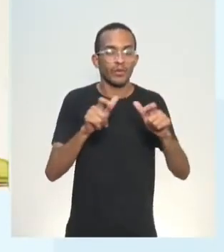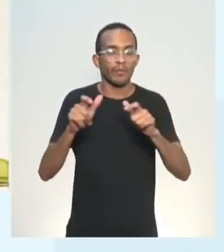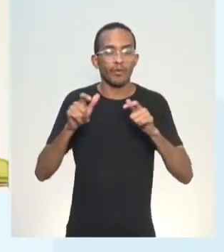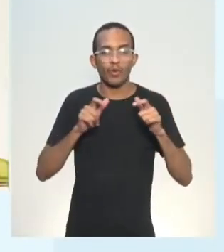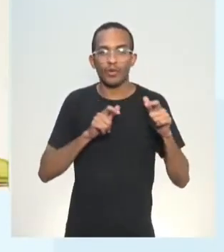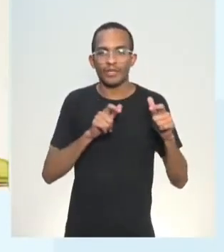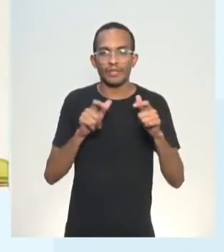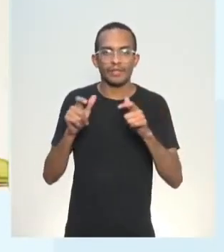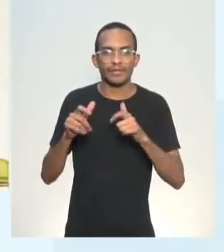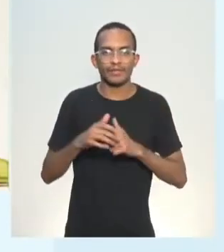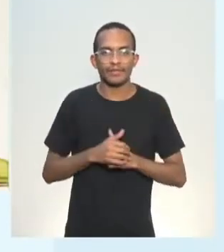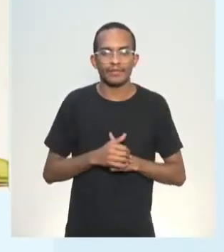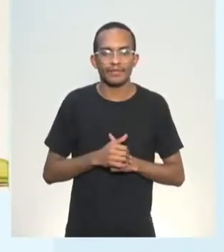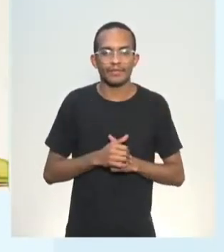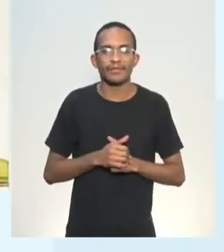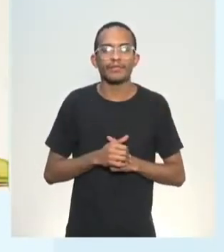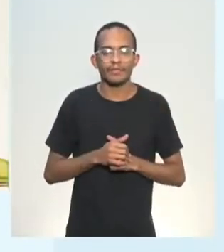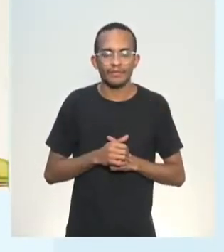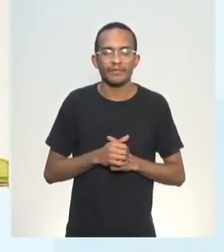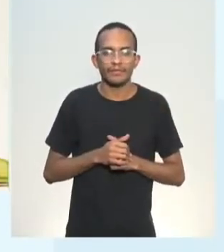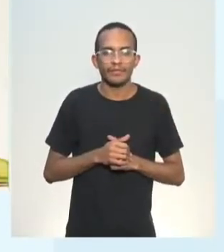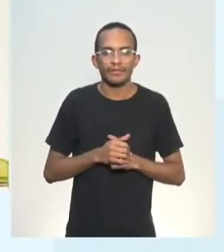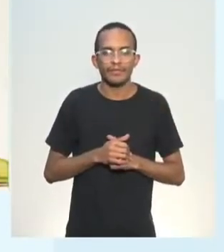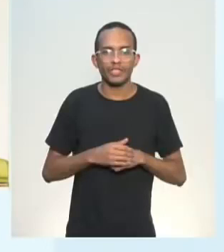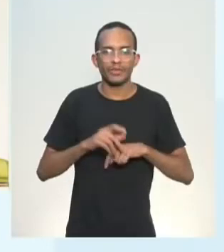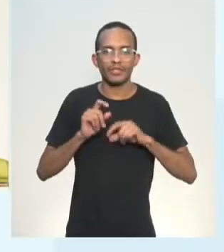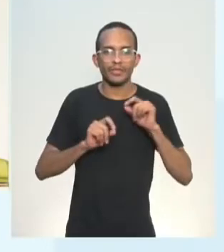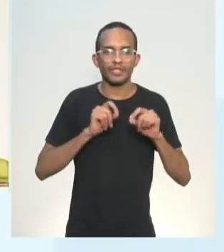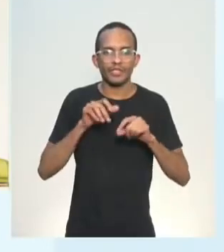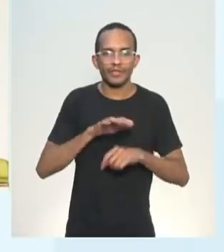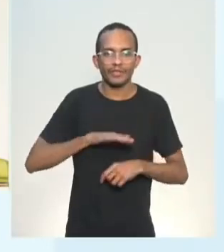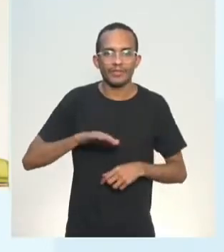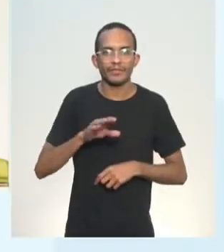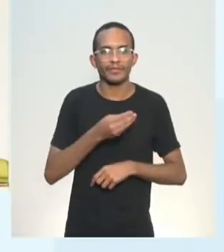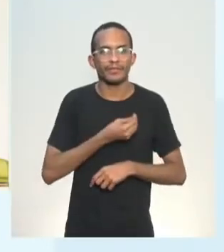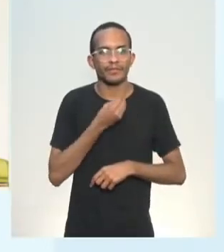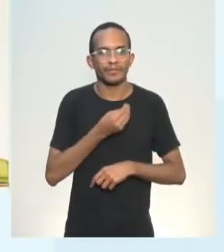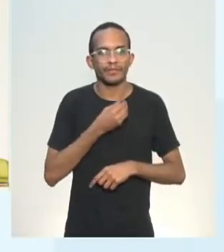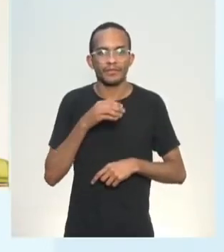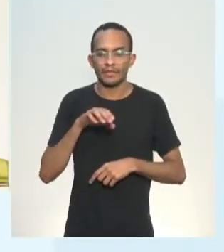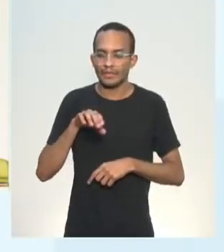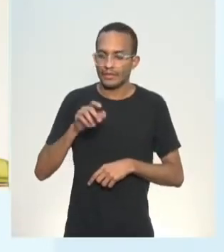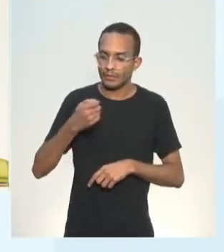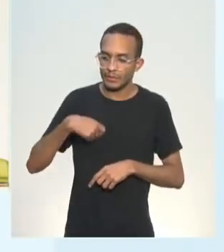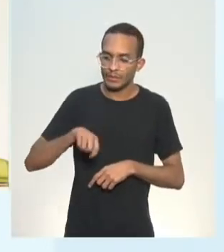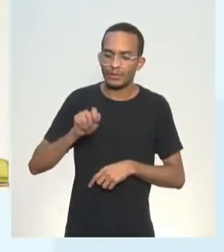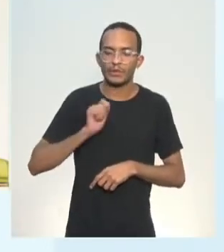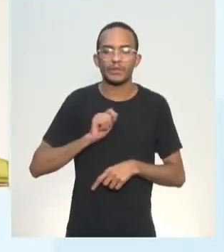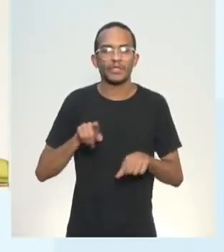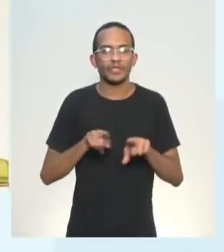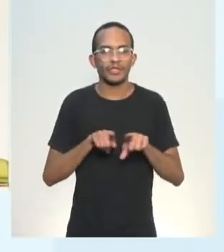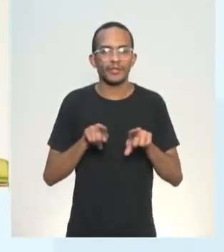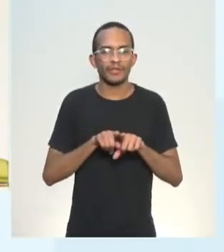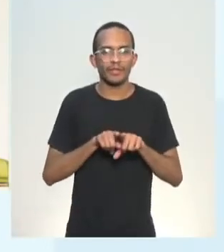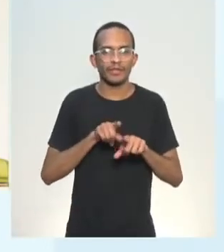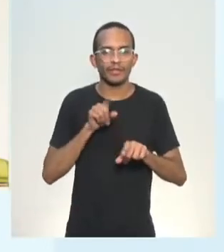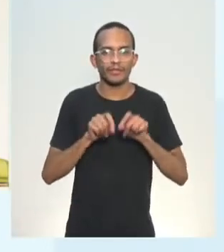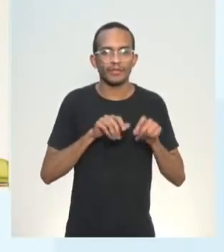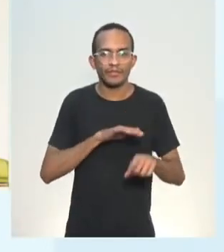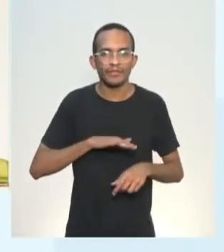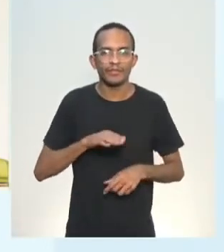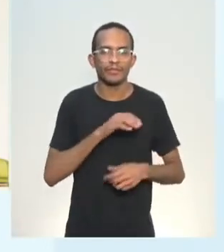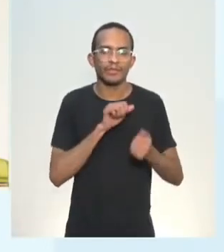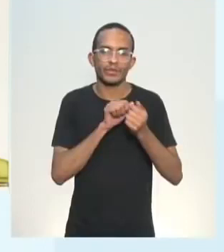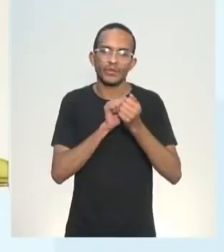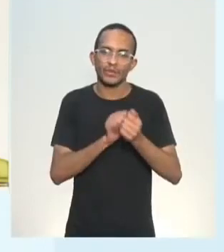Então, europeus de origem bretã, como os ingleses, por exemplo, hispânicos, né, os espanhóis que chegaram aqui praticamente junto, né?